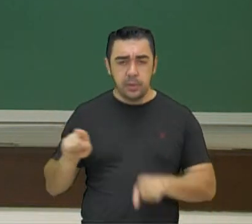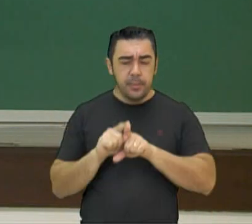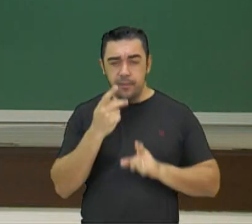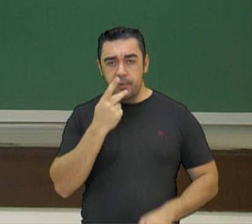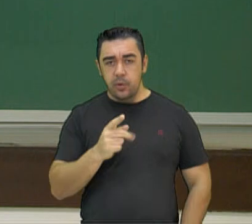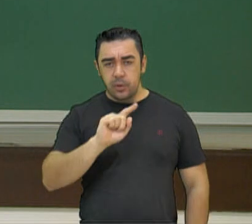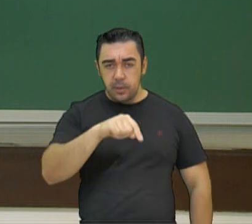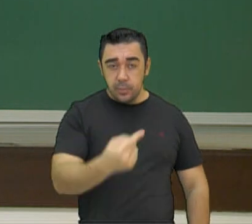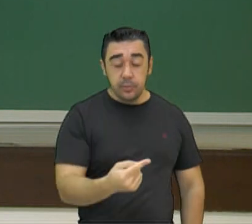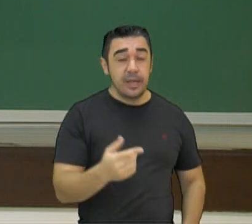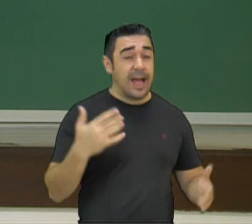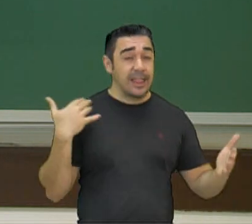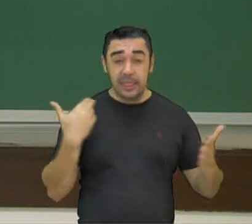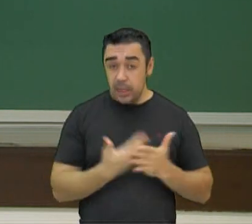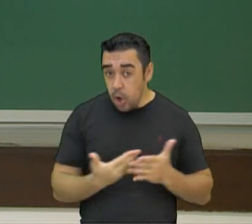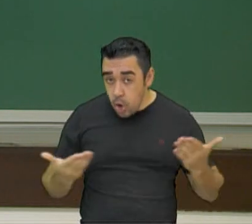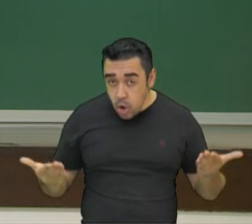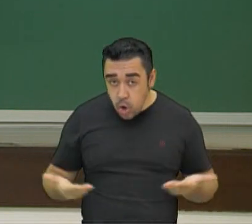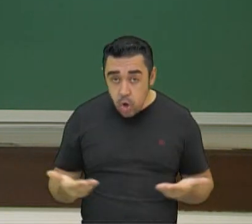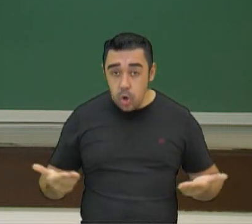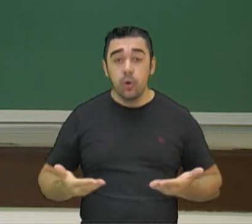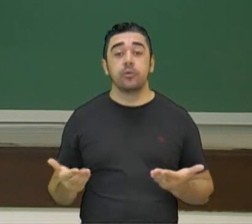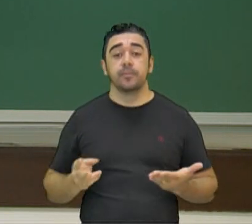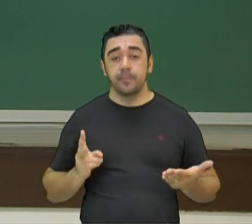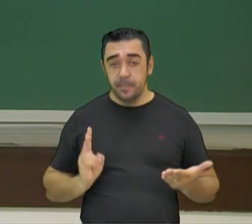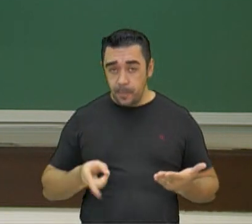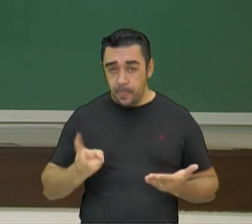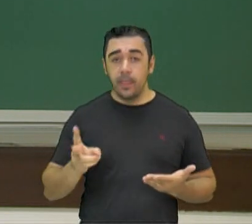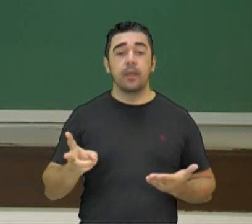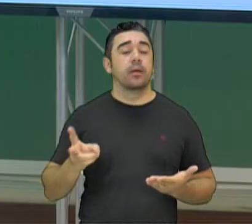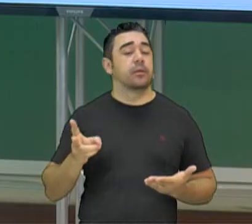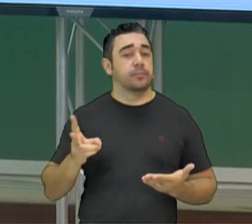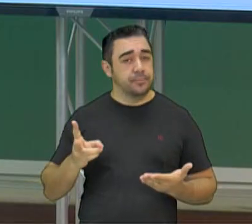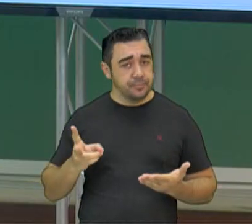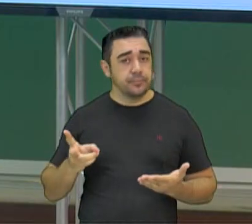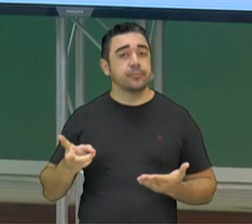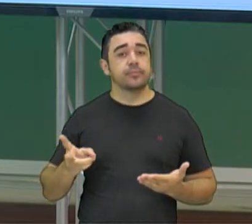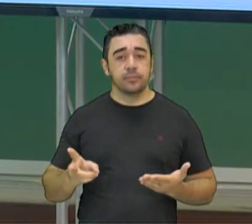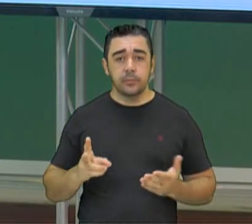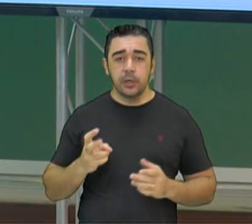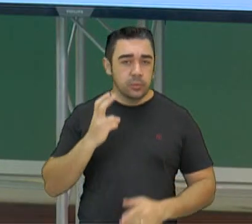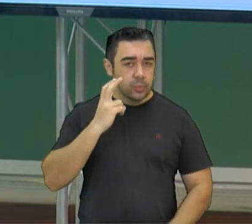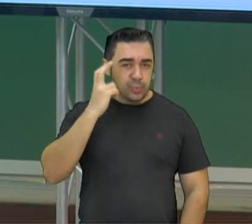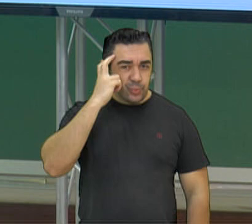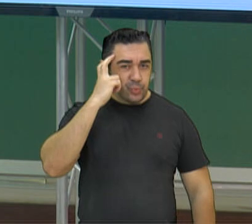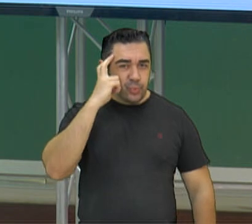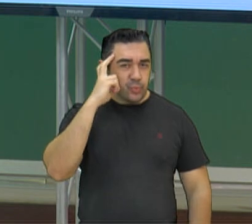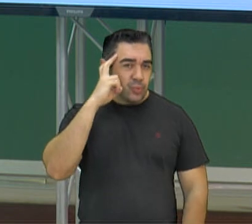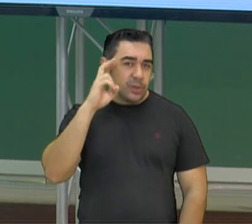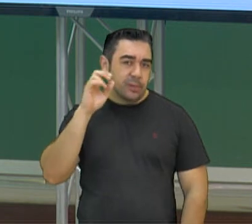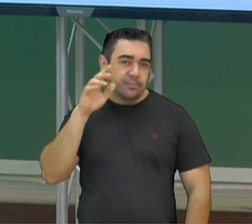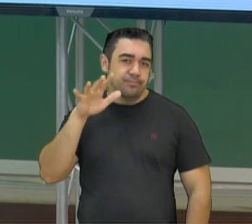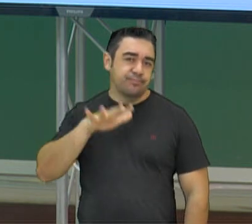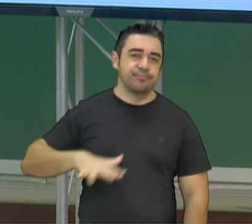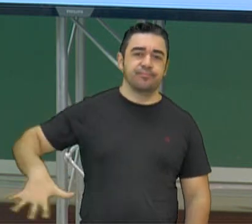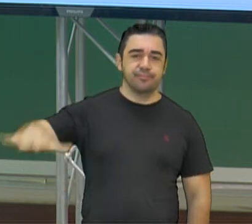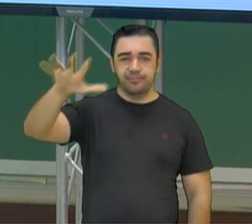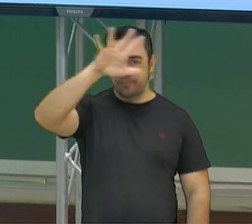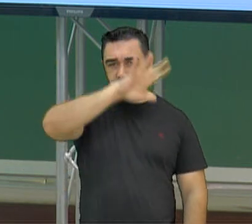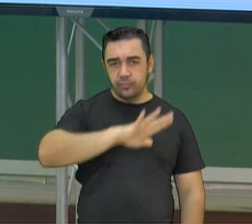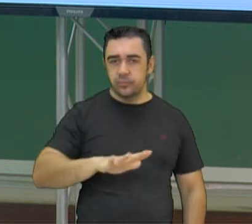posteriormente, até hoje ela continua vigente na cultura popular. Quando nós